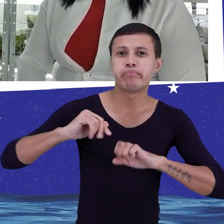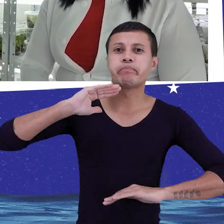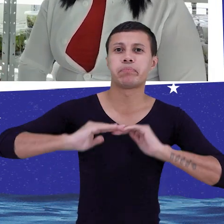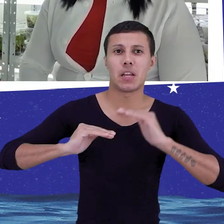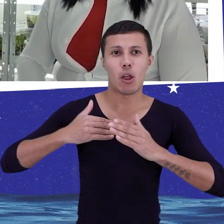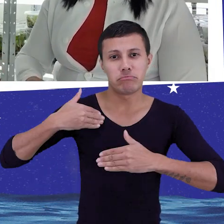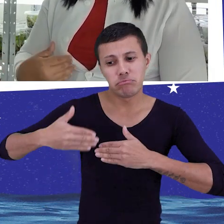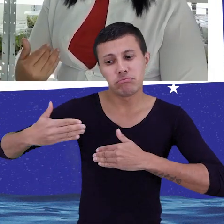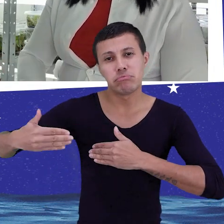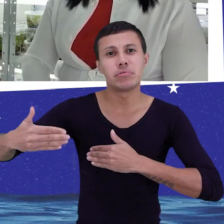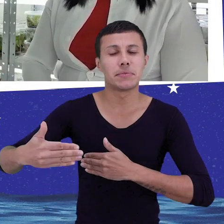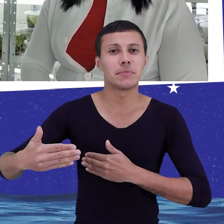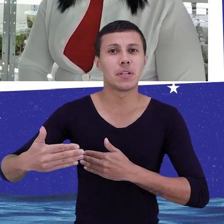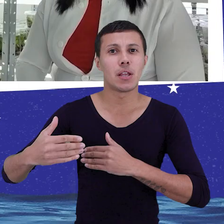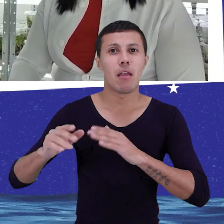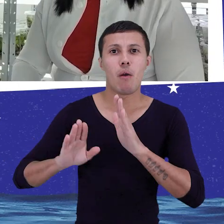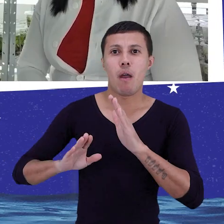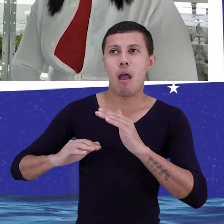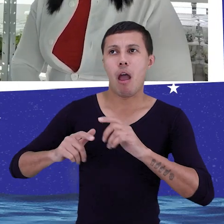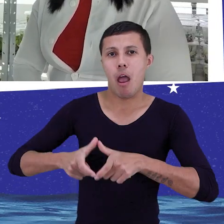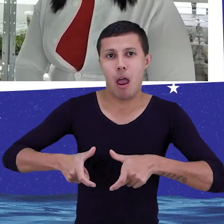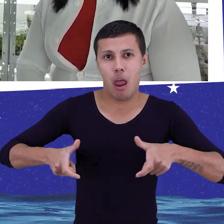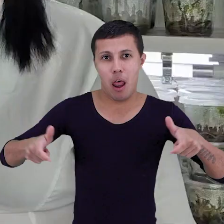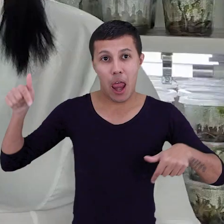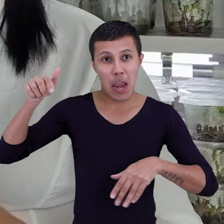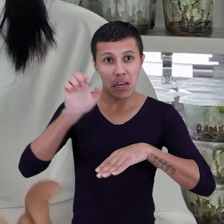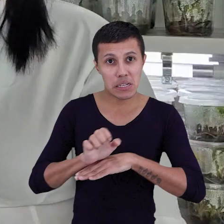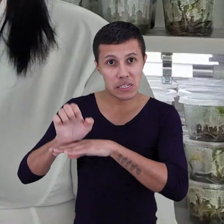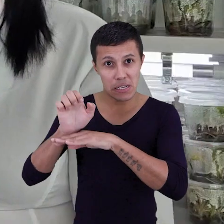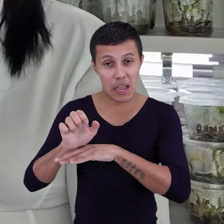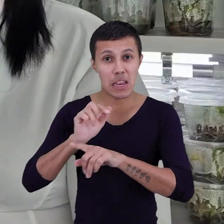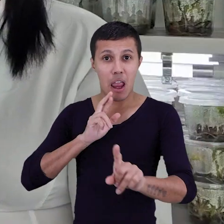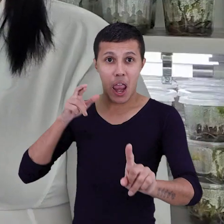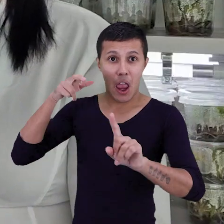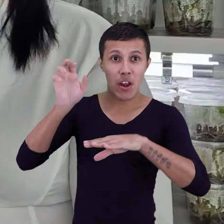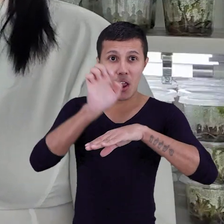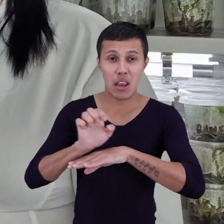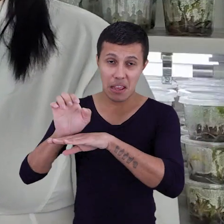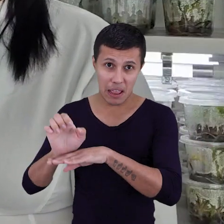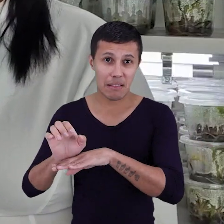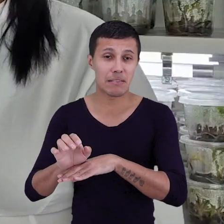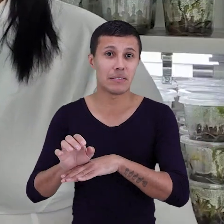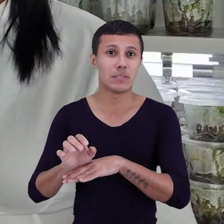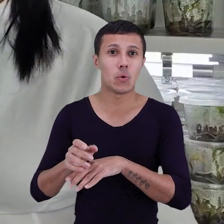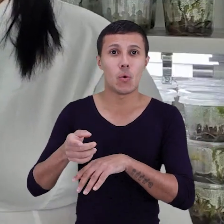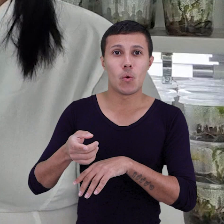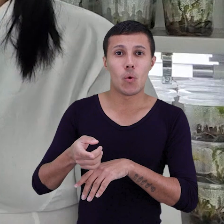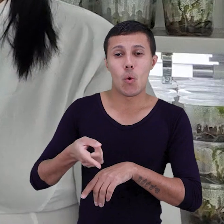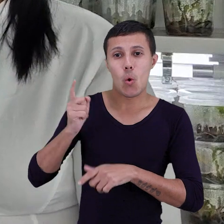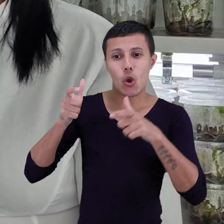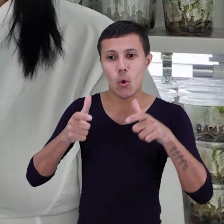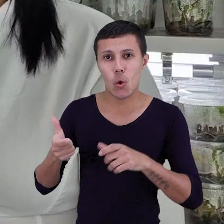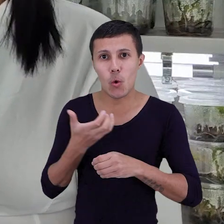gente está caminhando para crescimento e expansão aqui, e ser a nossa referência no estado, ser o único viveiro de